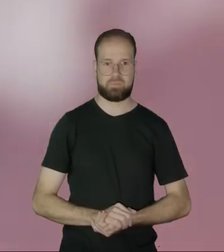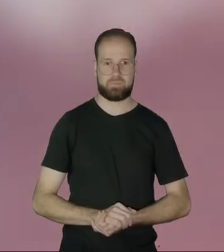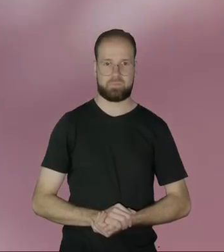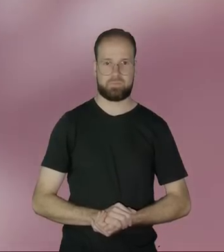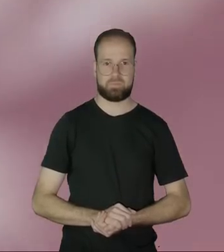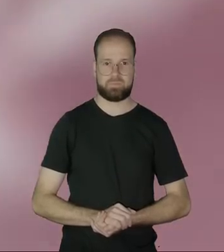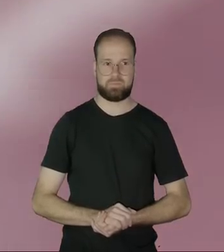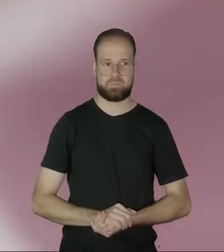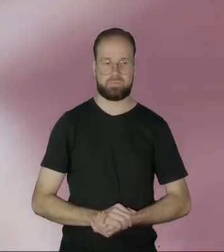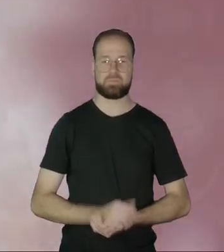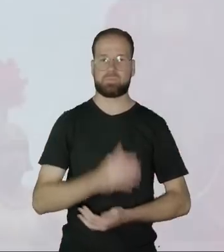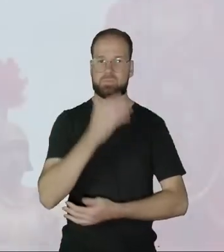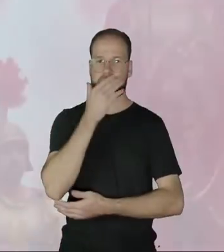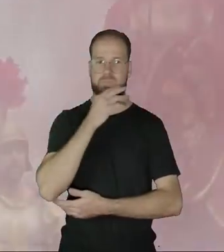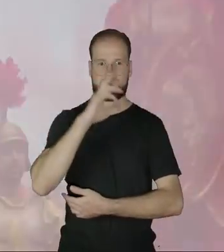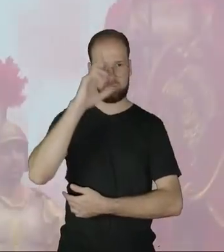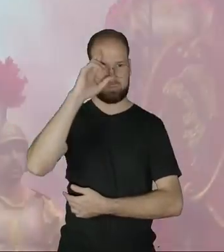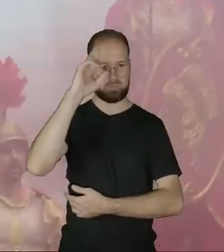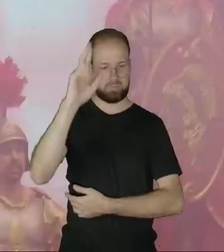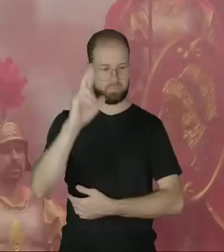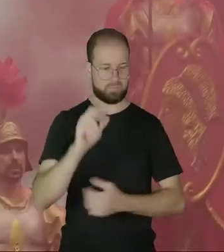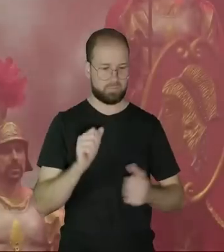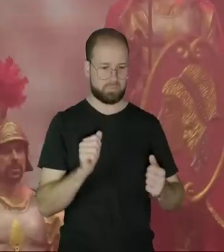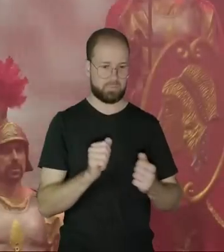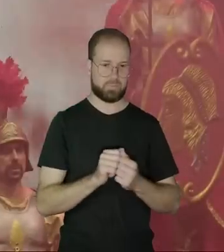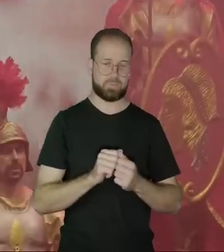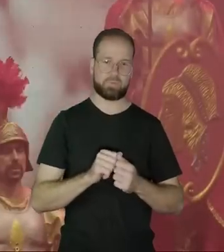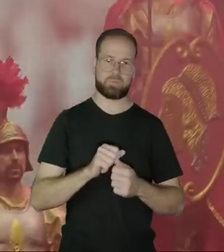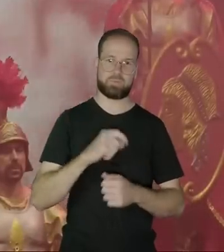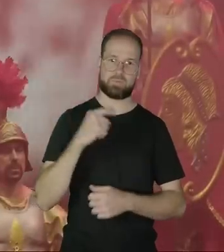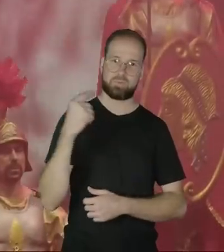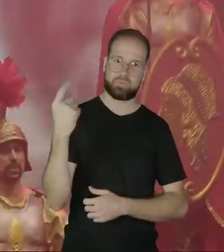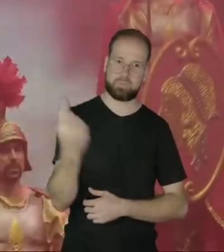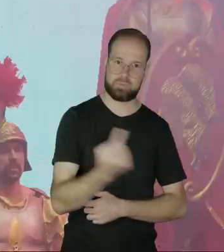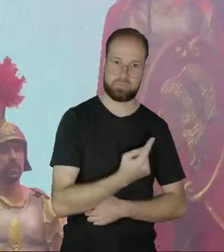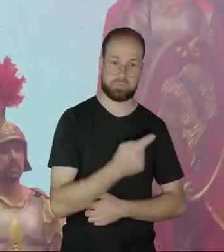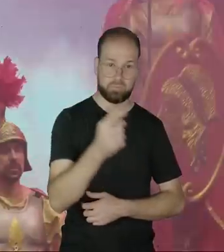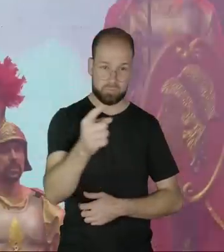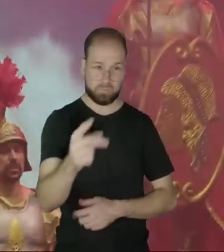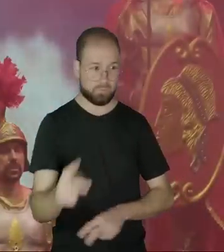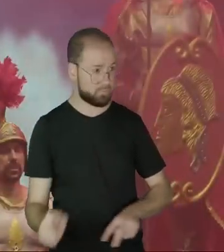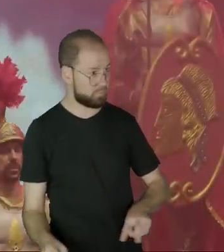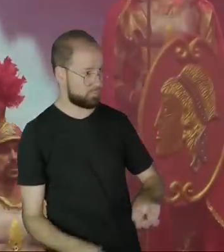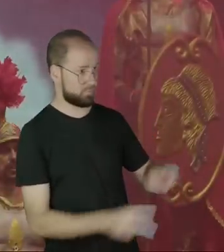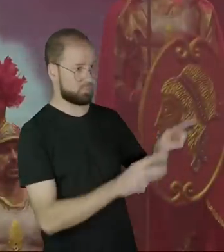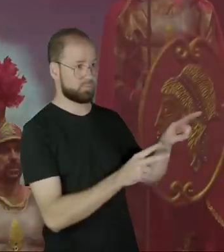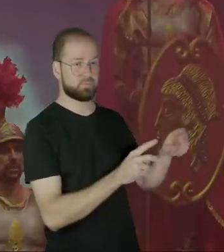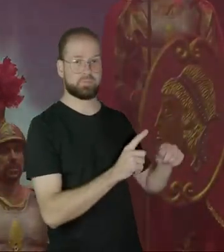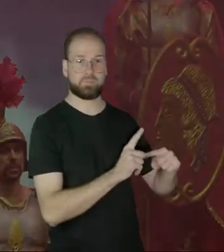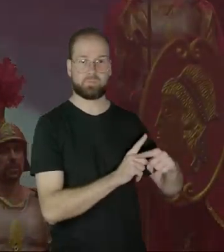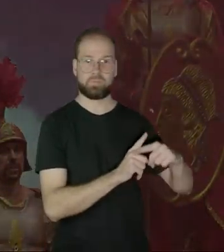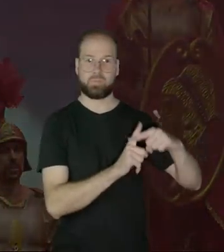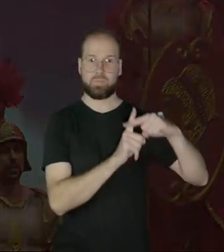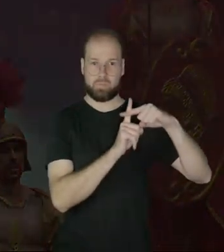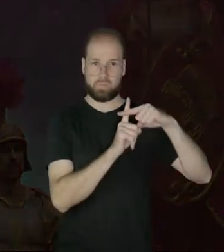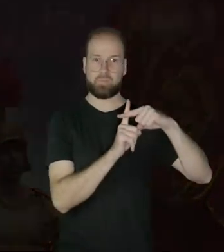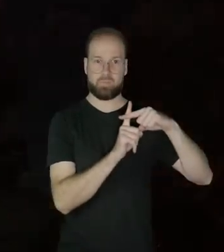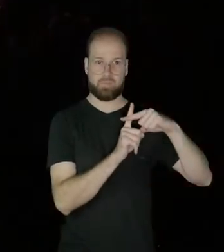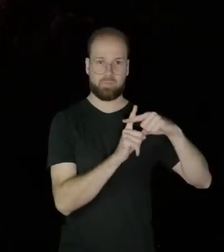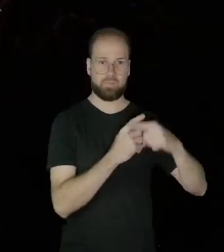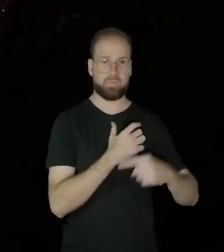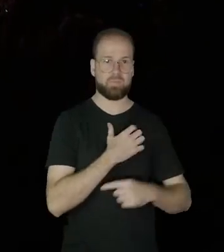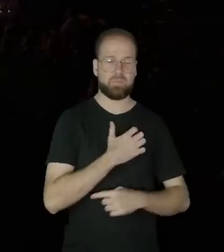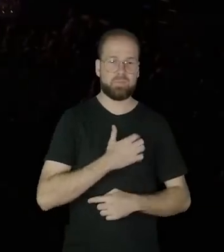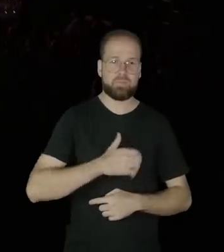O Senhor está entre nós. Só olhe para a cruz como gesto mais pleno da